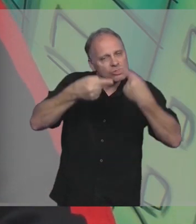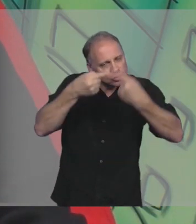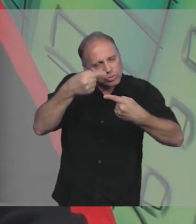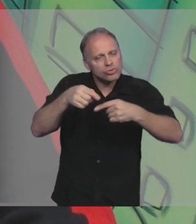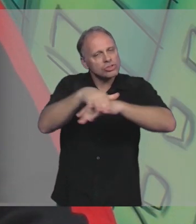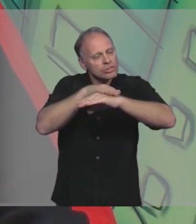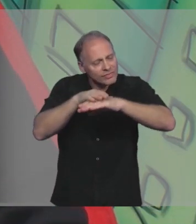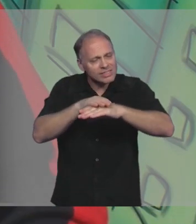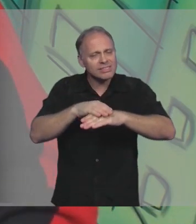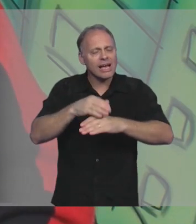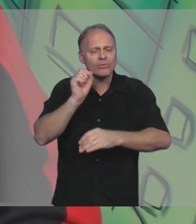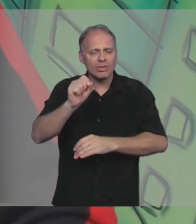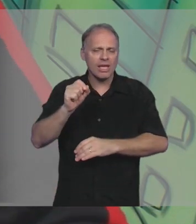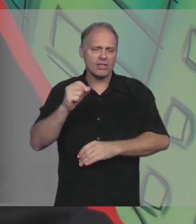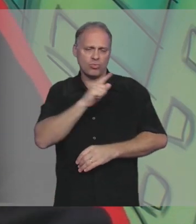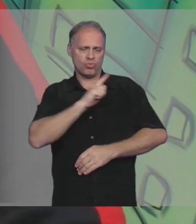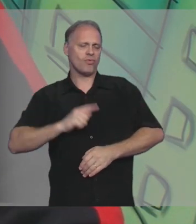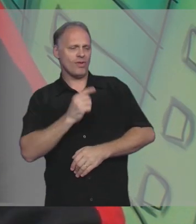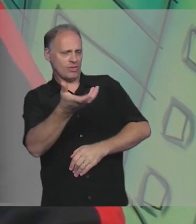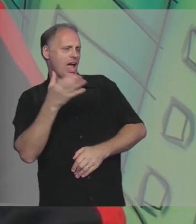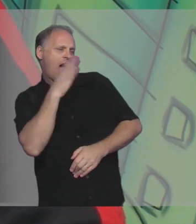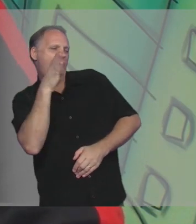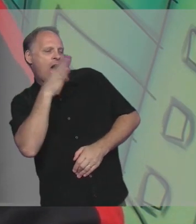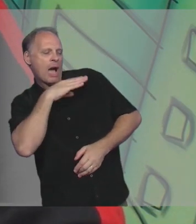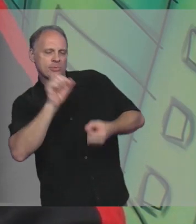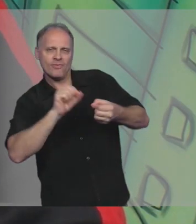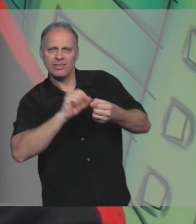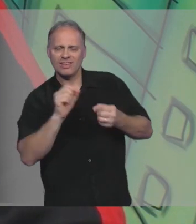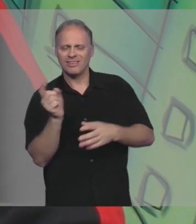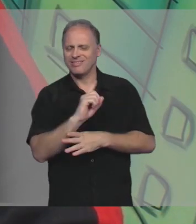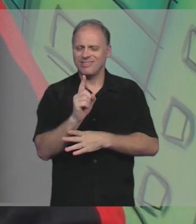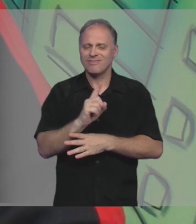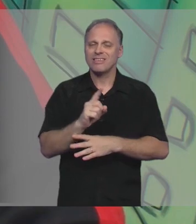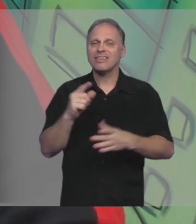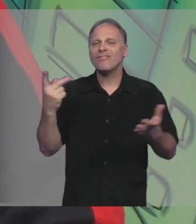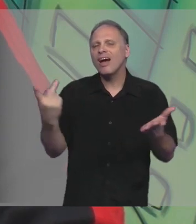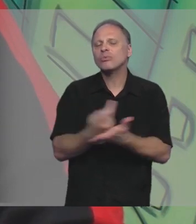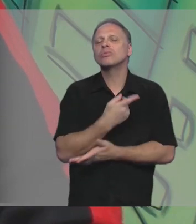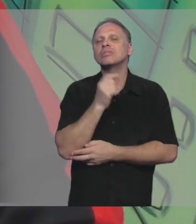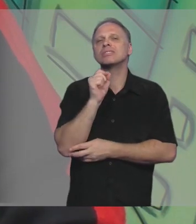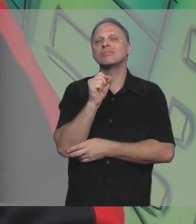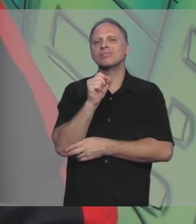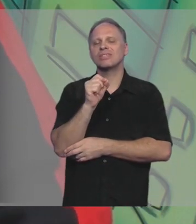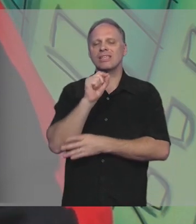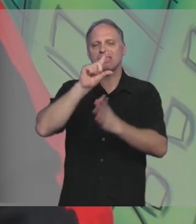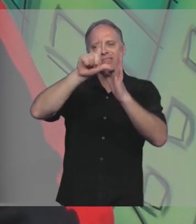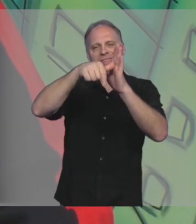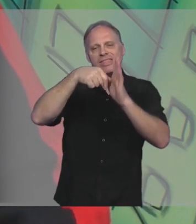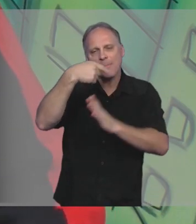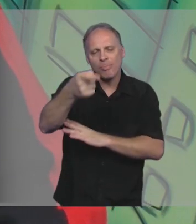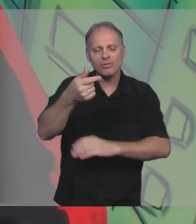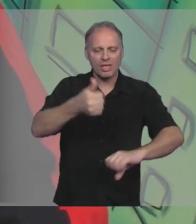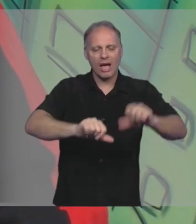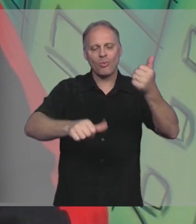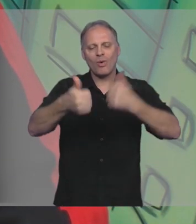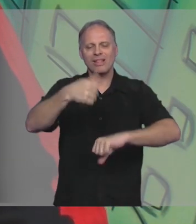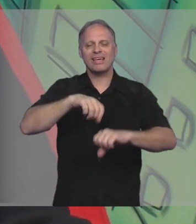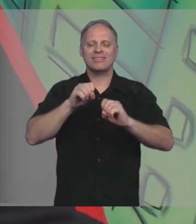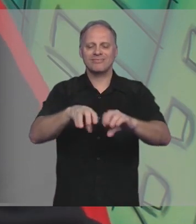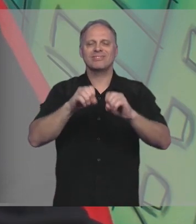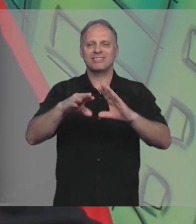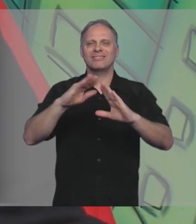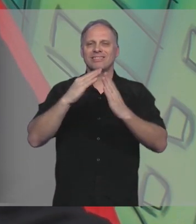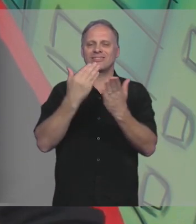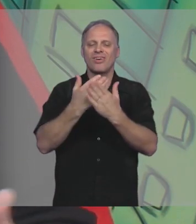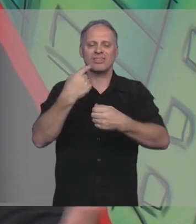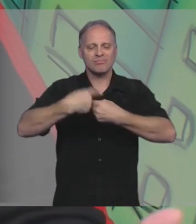do que essa pressa que os governos estão tendo. Tá? E isso vai afetar depois a qualidade da educação nas nossas